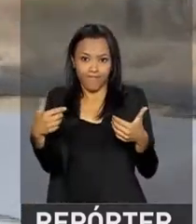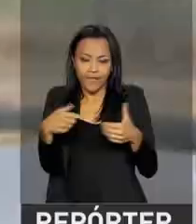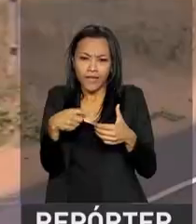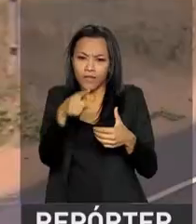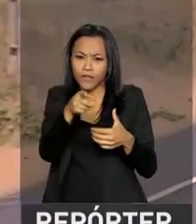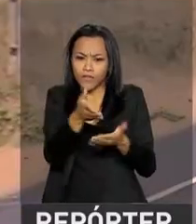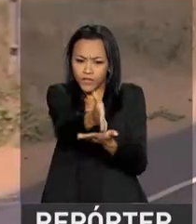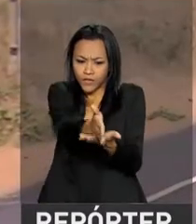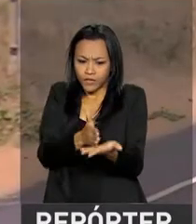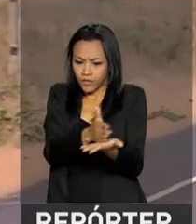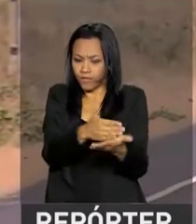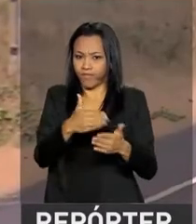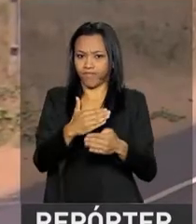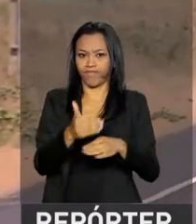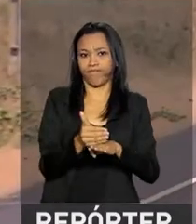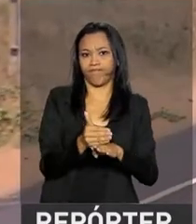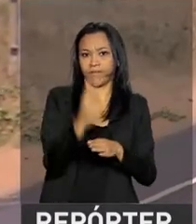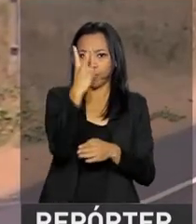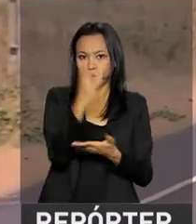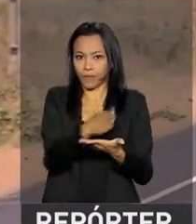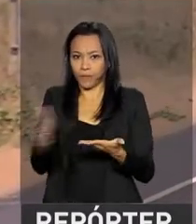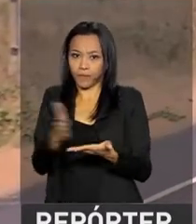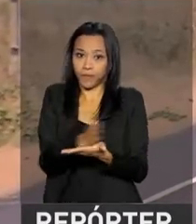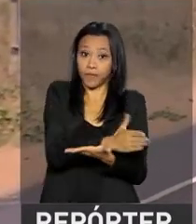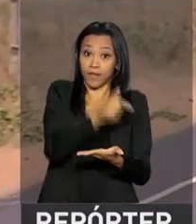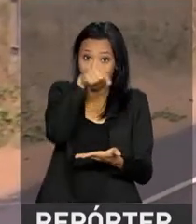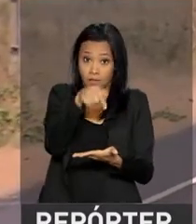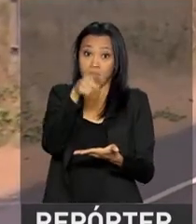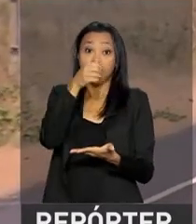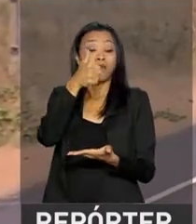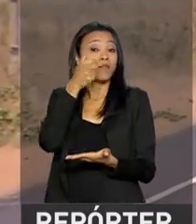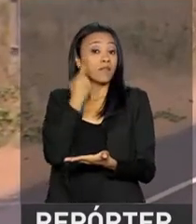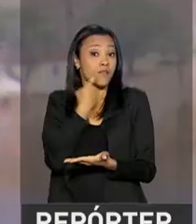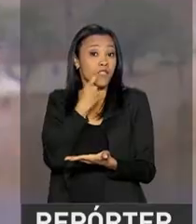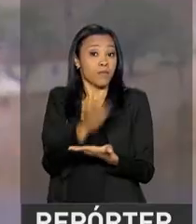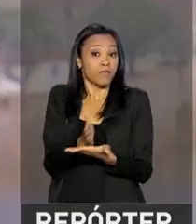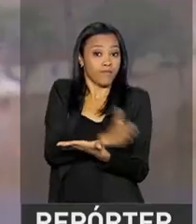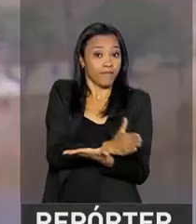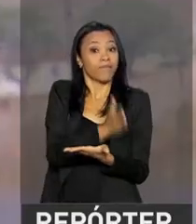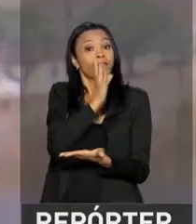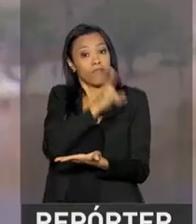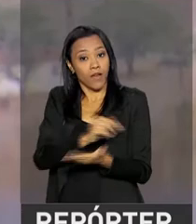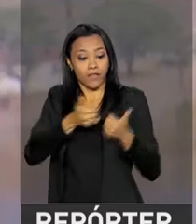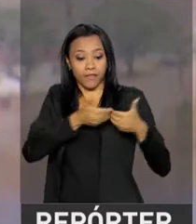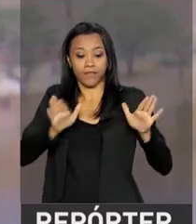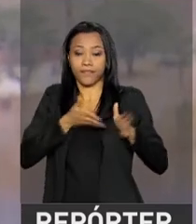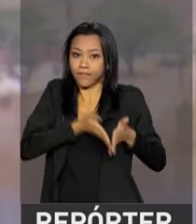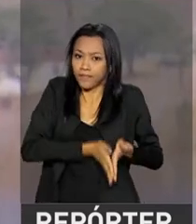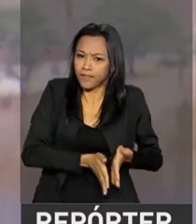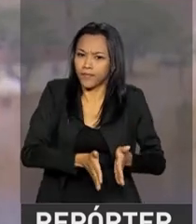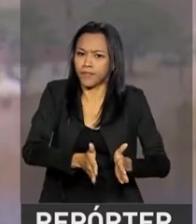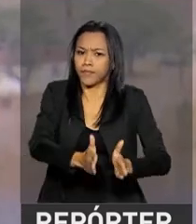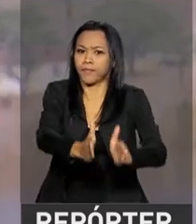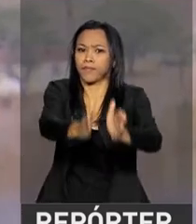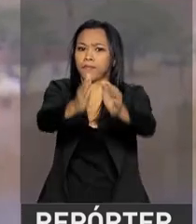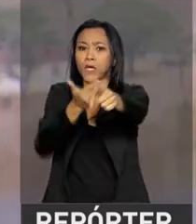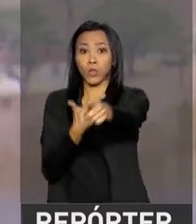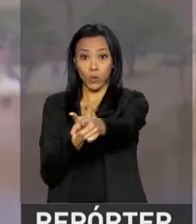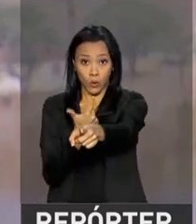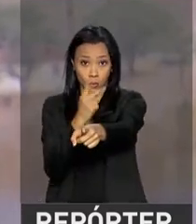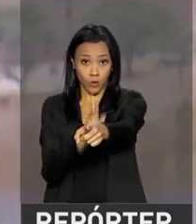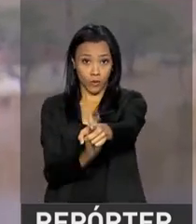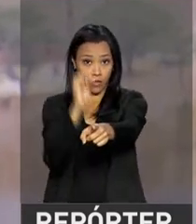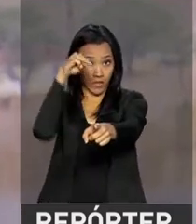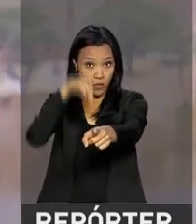partes nesta sexta feira vai ser inaugurada a primeira etapa que tem 12 quilômetros de extensão e liga canapí